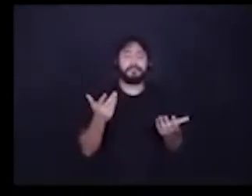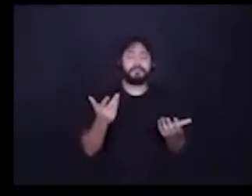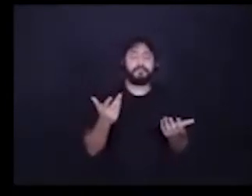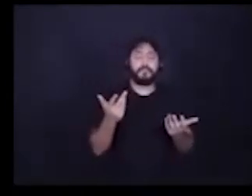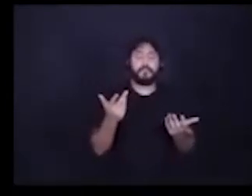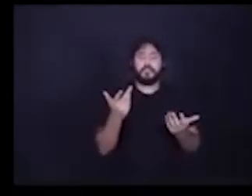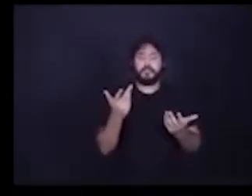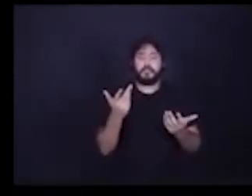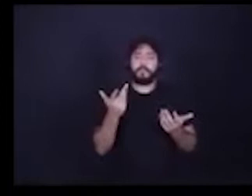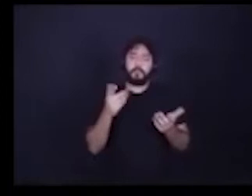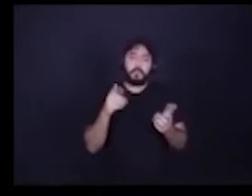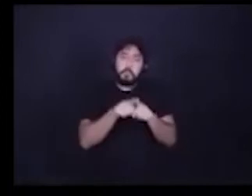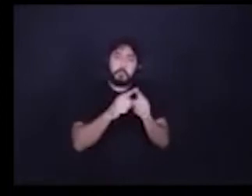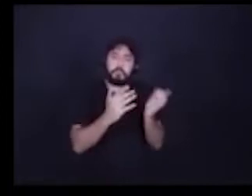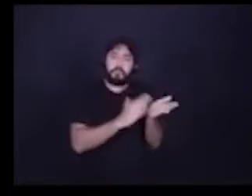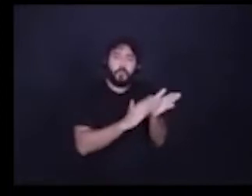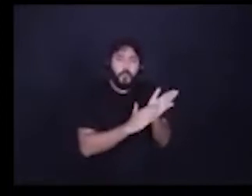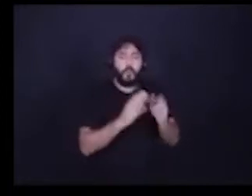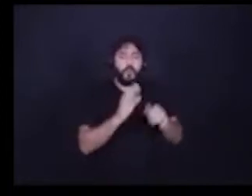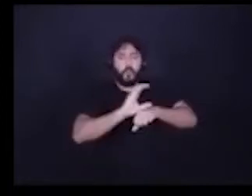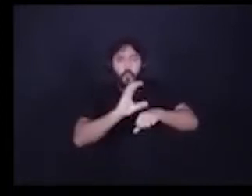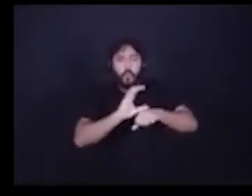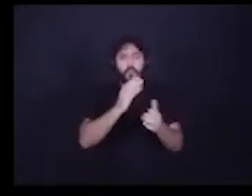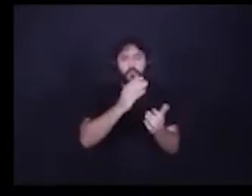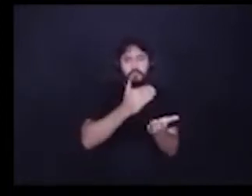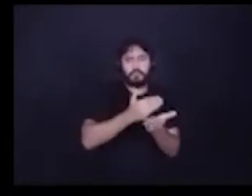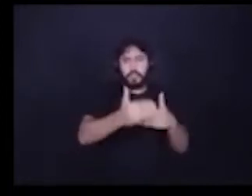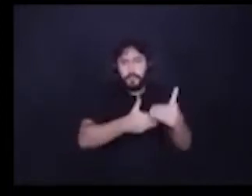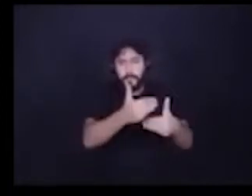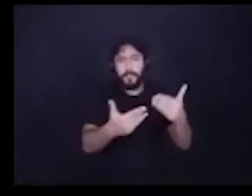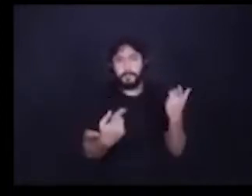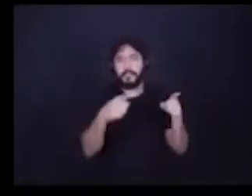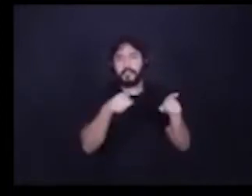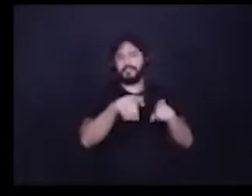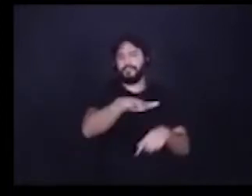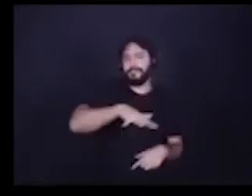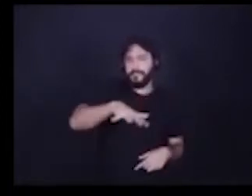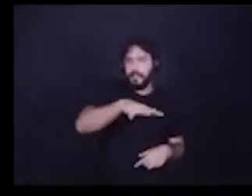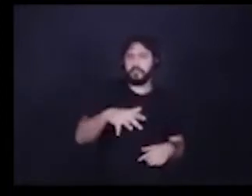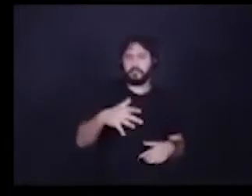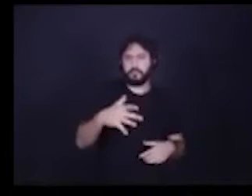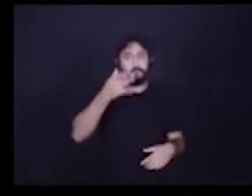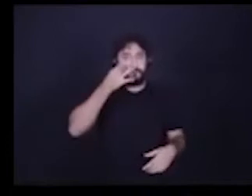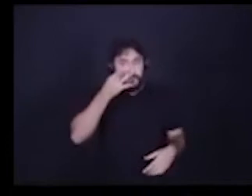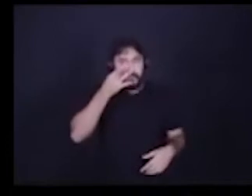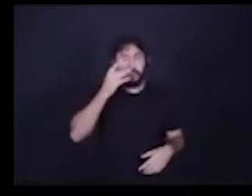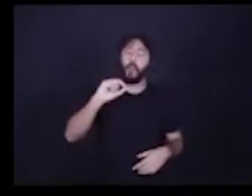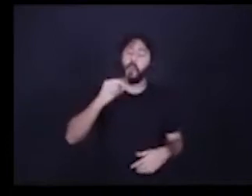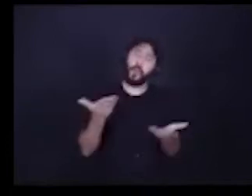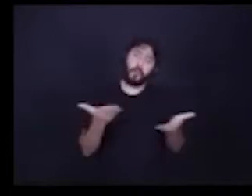a realização de cursos auto-iniciados em parceria com espaços, sejam eles físicos ou, no momento que a gente está vivendo